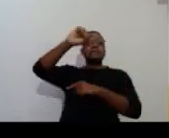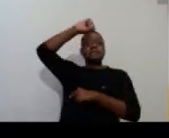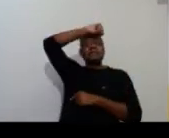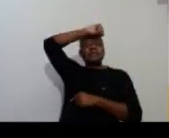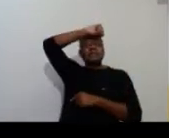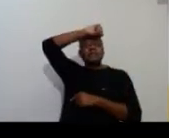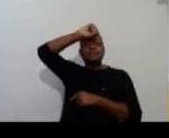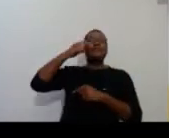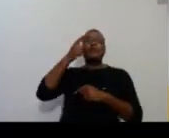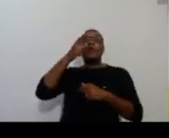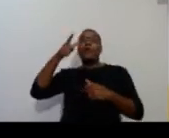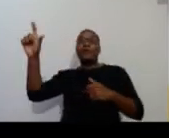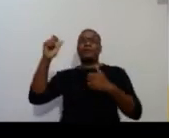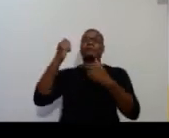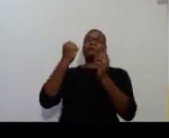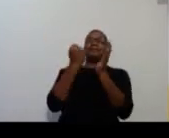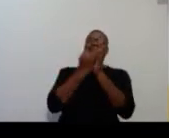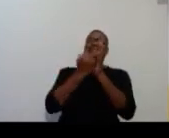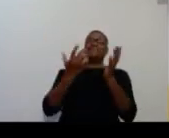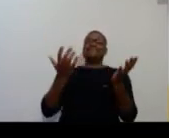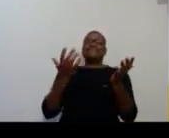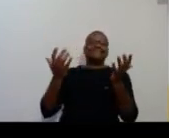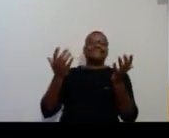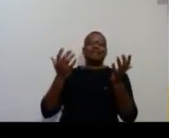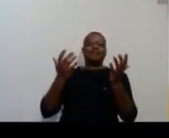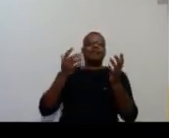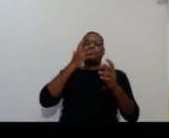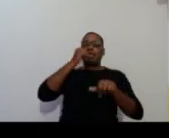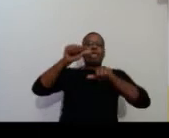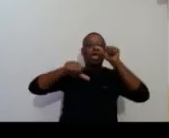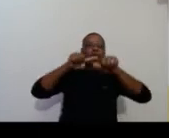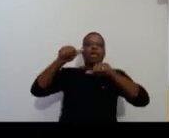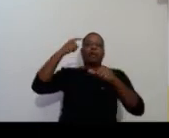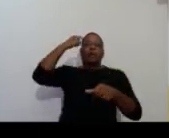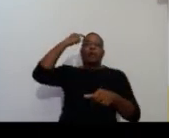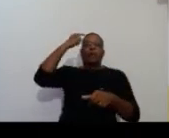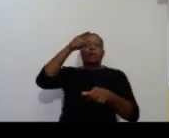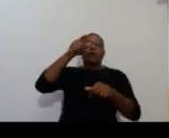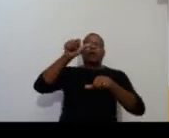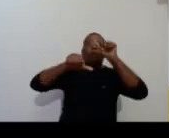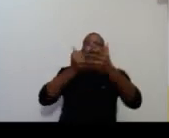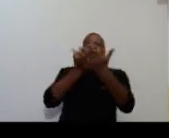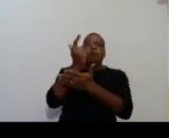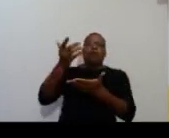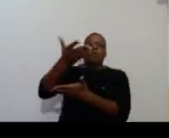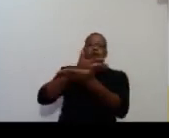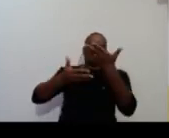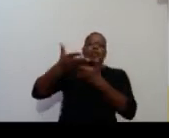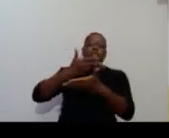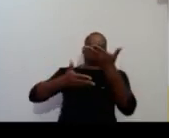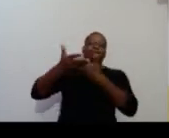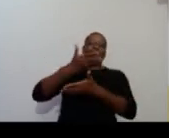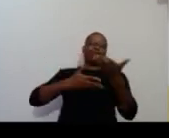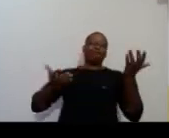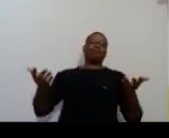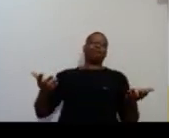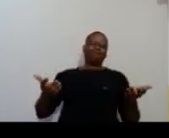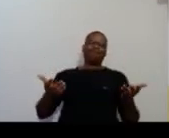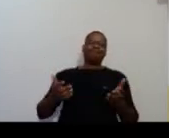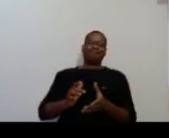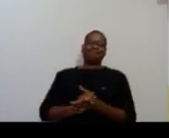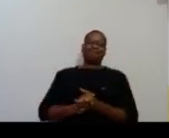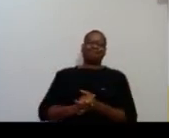marca, outra coisa. Por isso que o povo fica pirado, porque quer todo dia comprar um celular novo, todo dia sair um celular melhor. E as pessoas que gostam